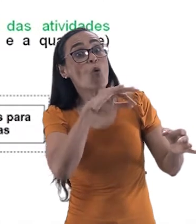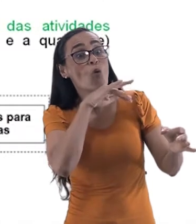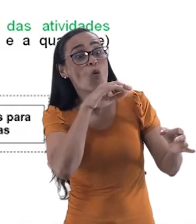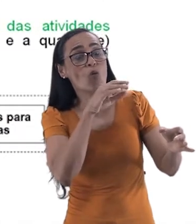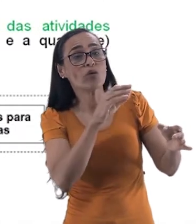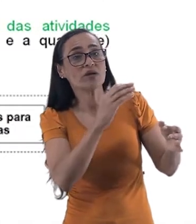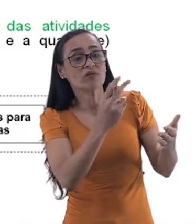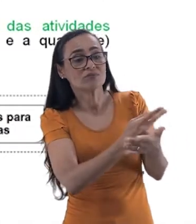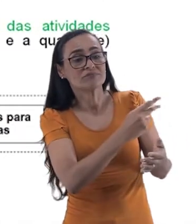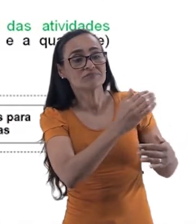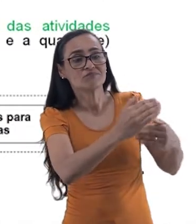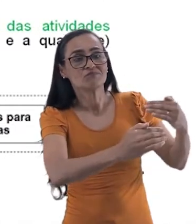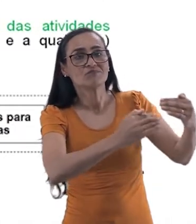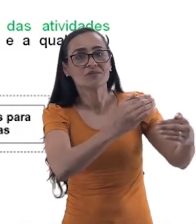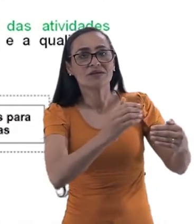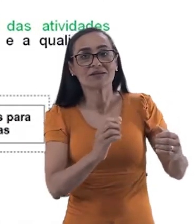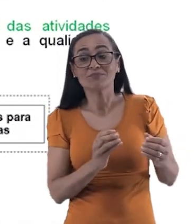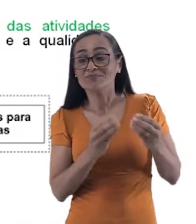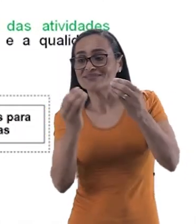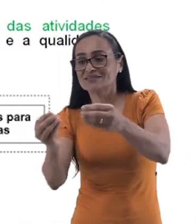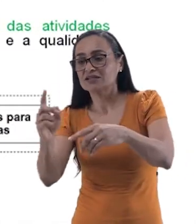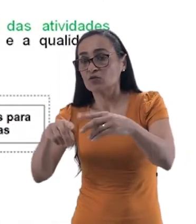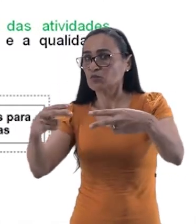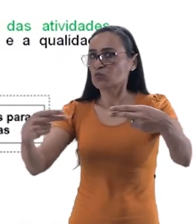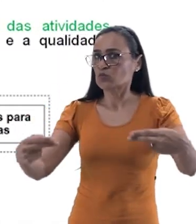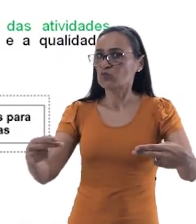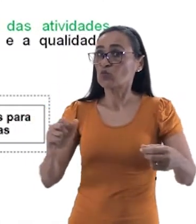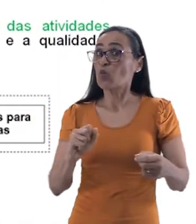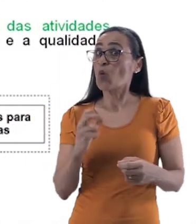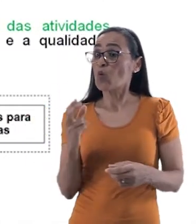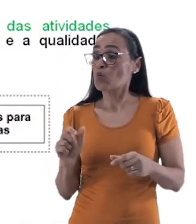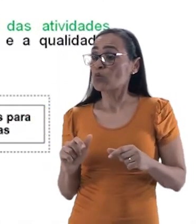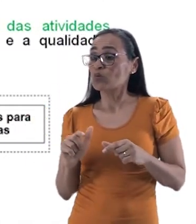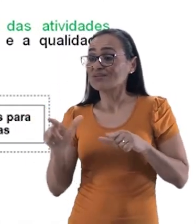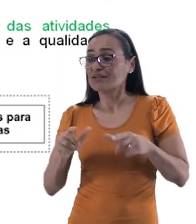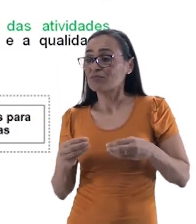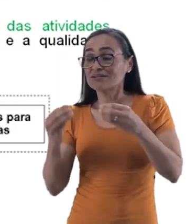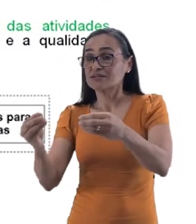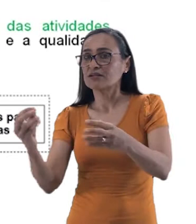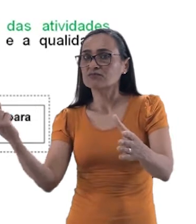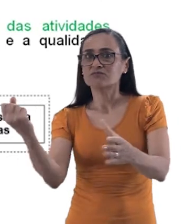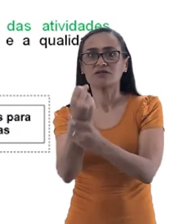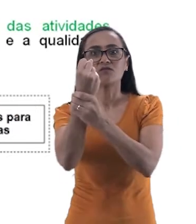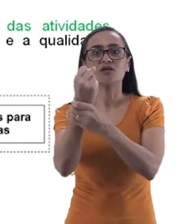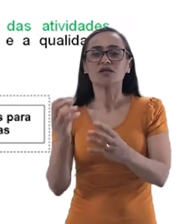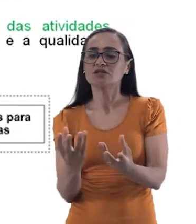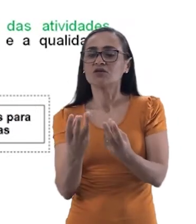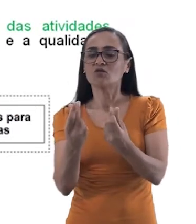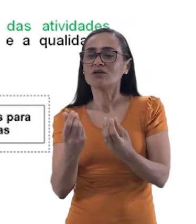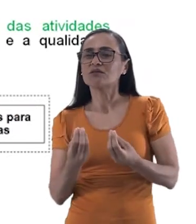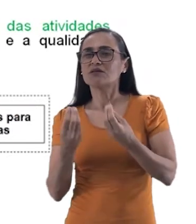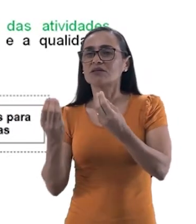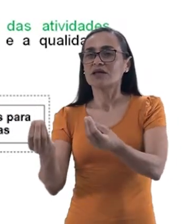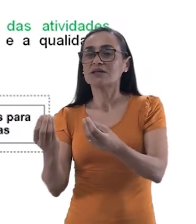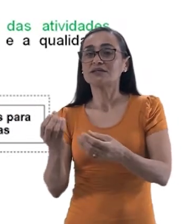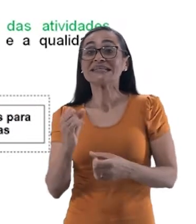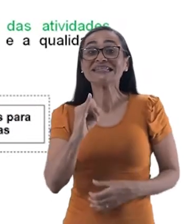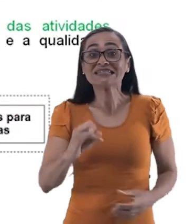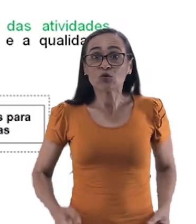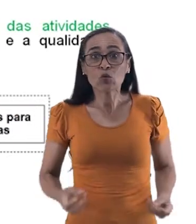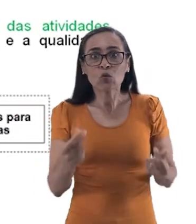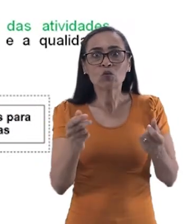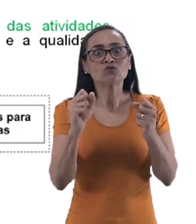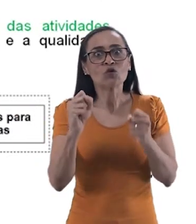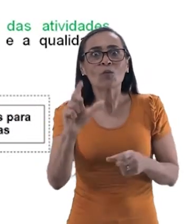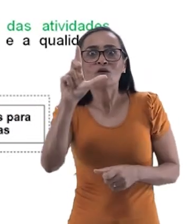eficiente, dado o que ela precisa entregar, o produto ou serviço com segurança e qualidade, se eu posso reduzir